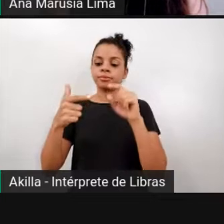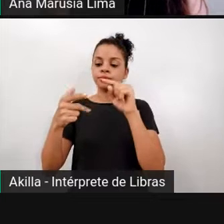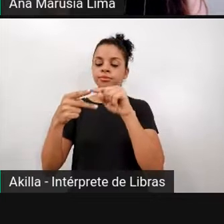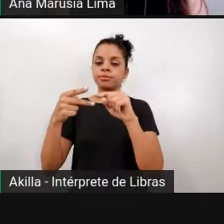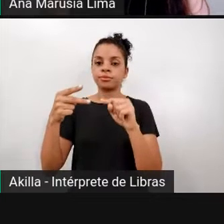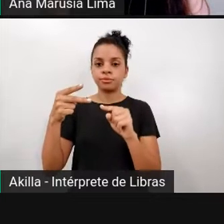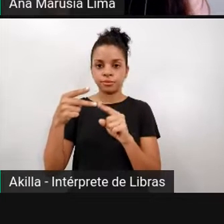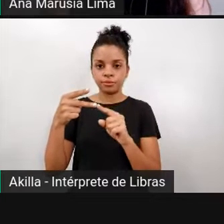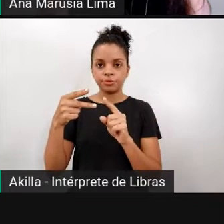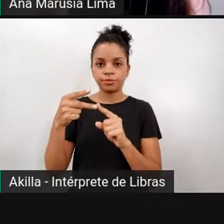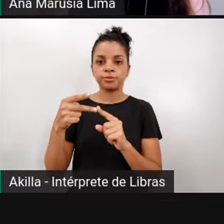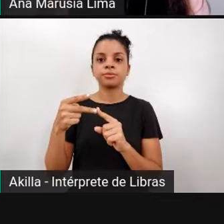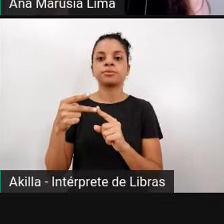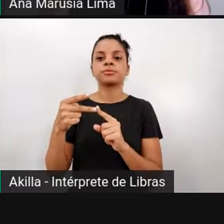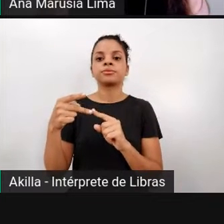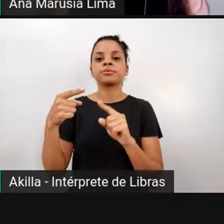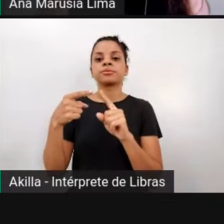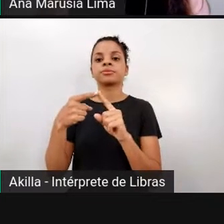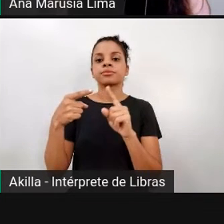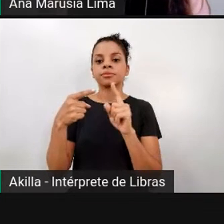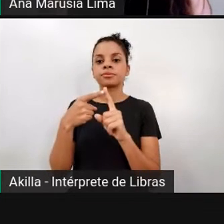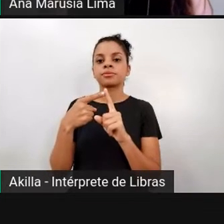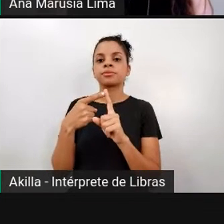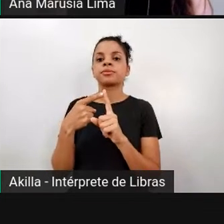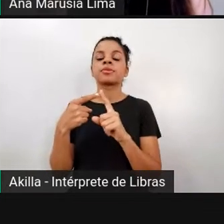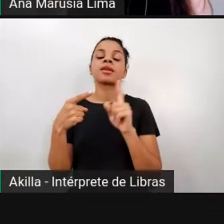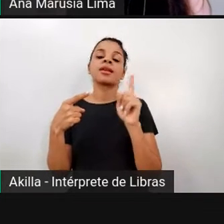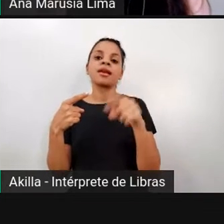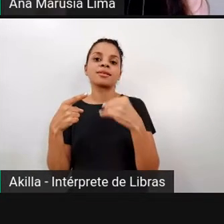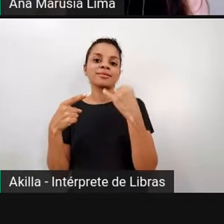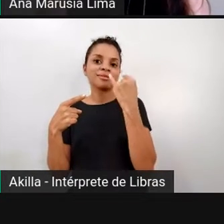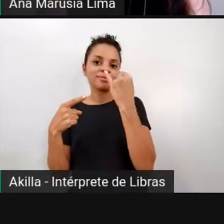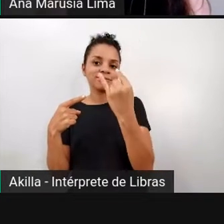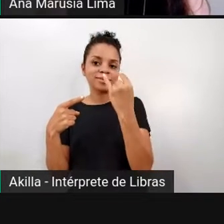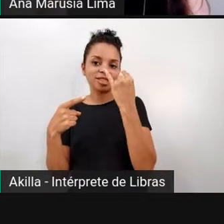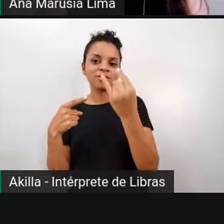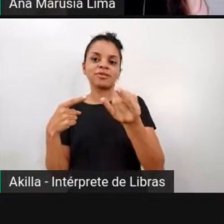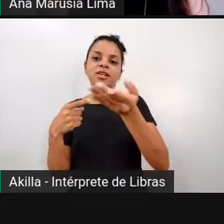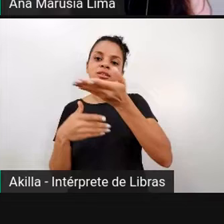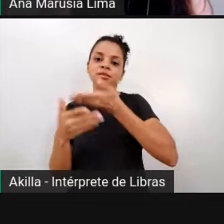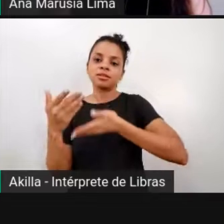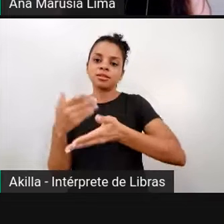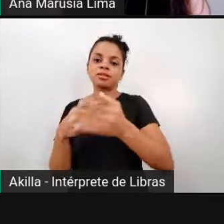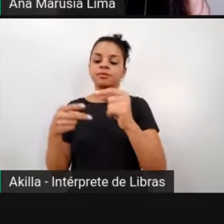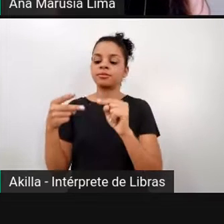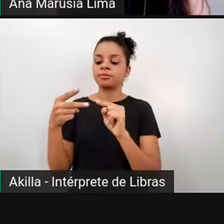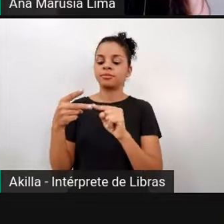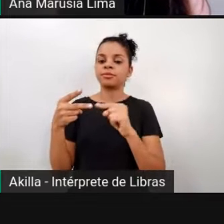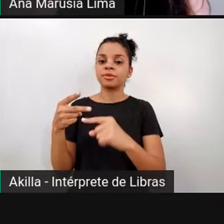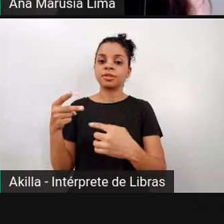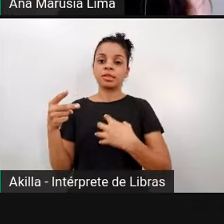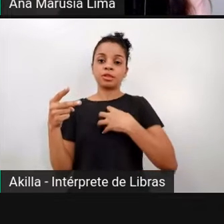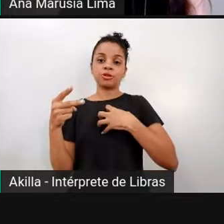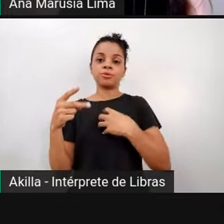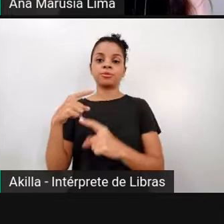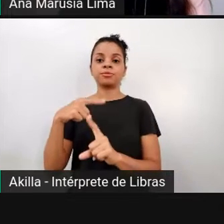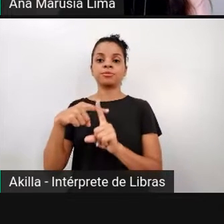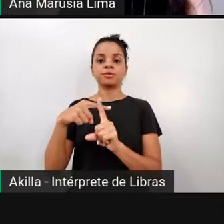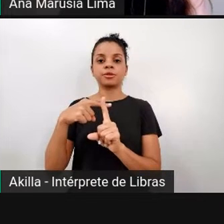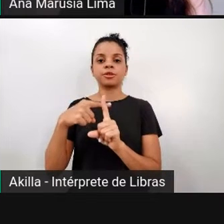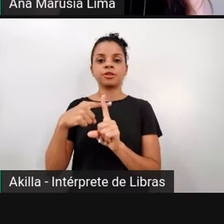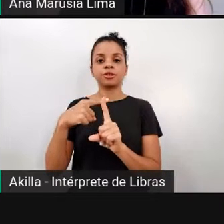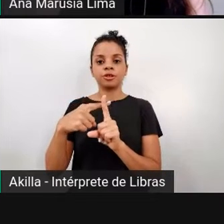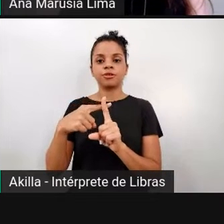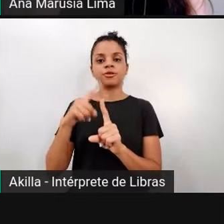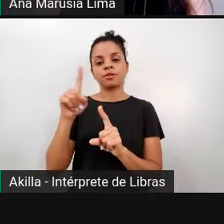pela literatura. A primeira, a atratividade e a interação, e a segunda, o sentimento positivo, que, aliás, era o objetivo